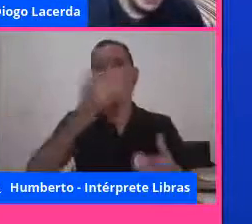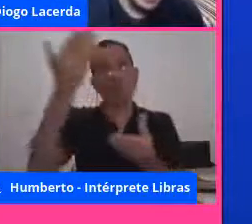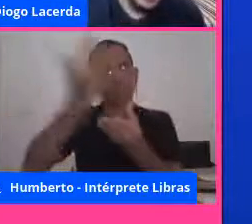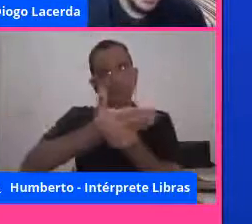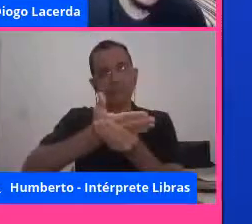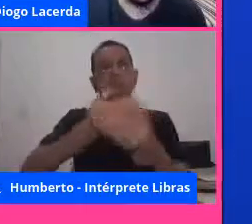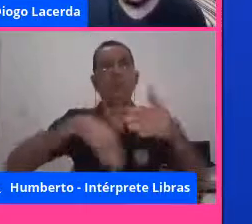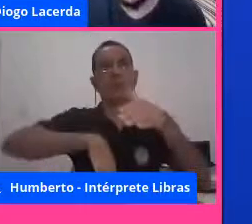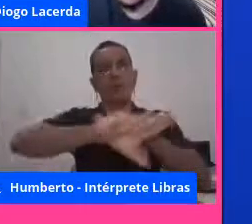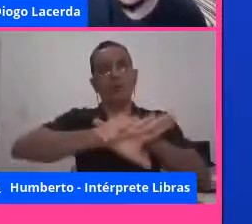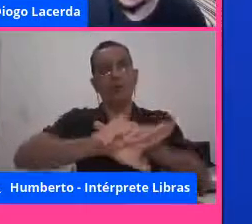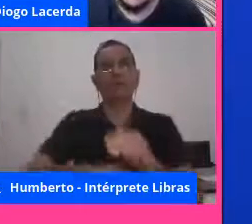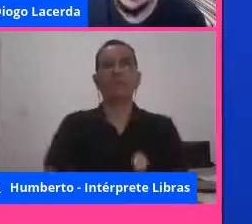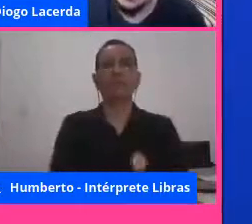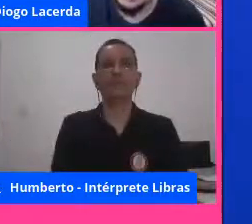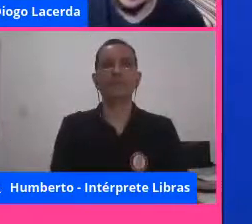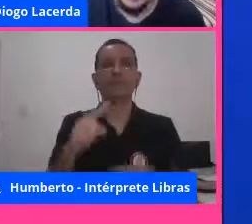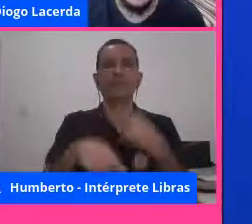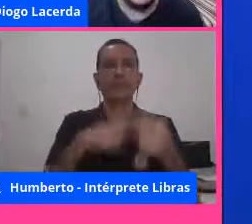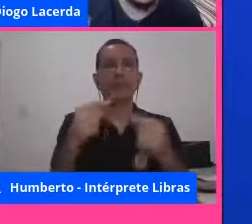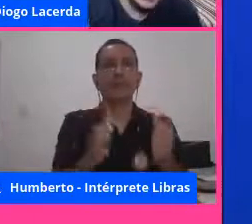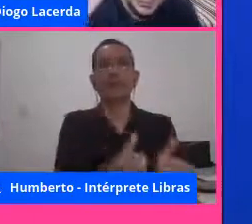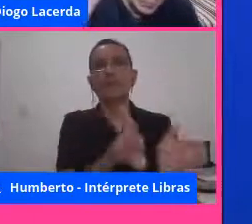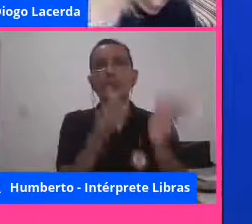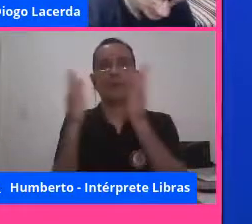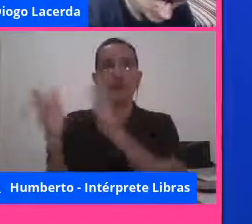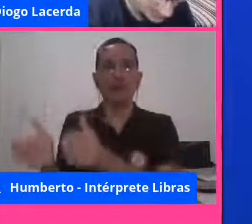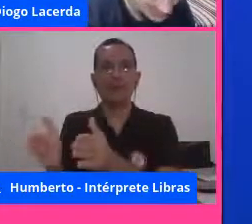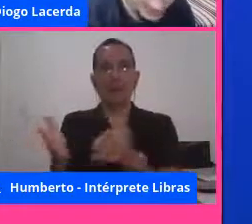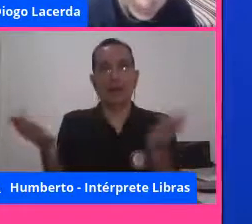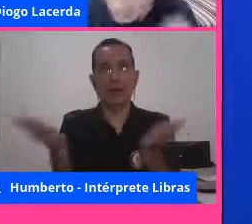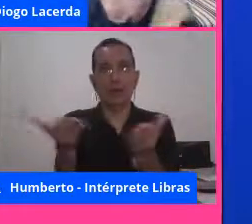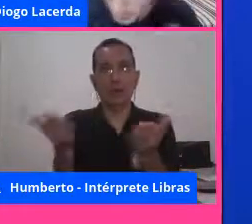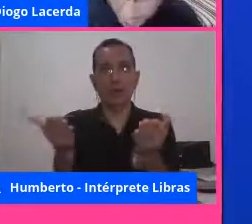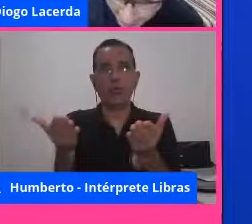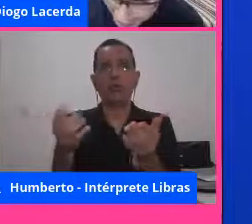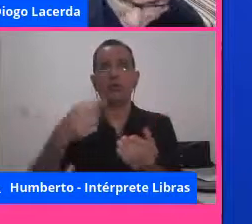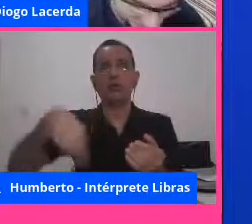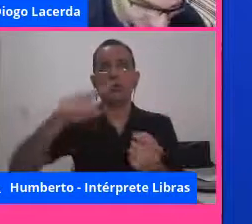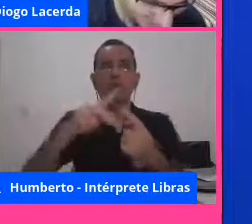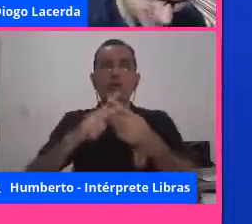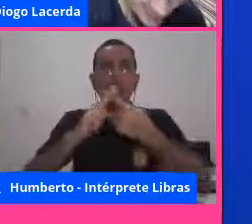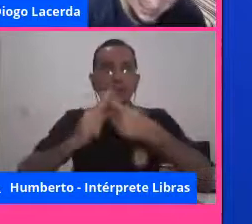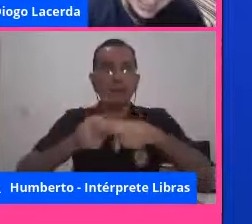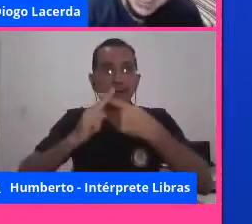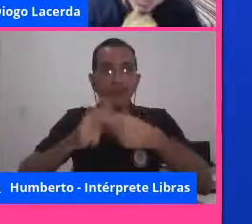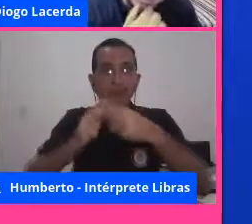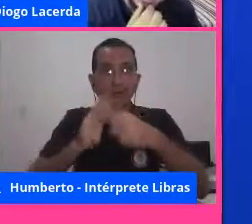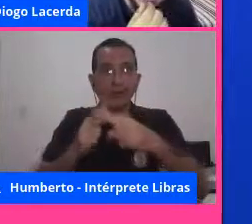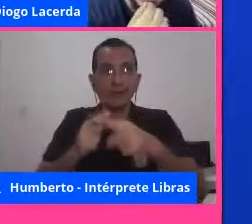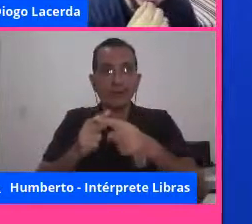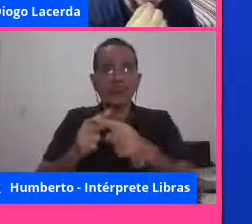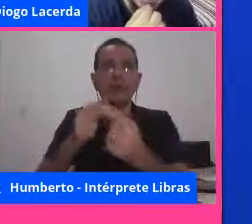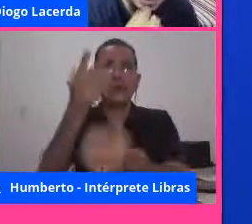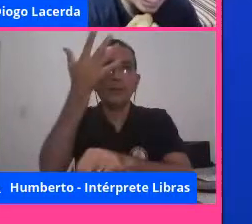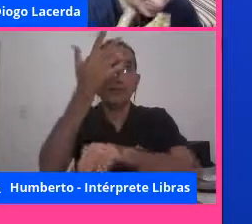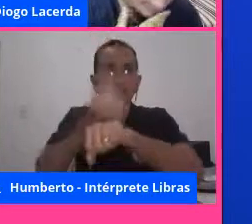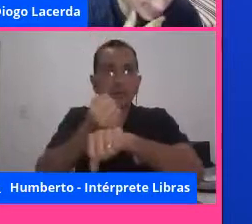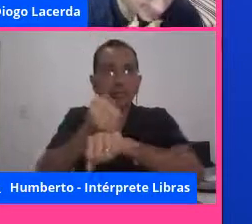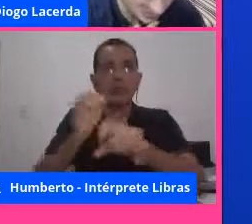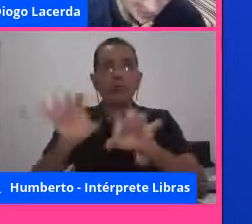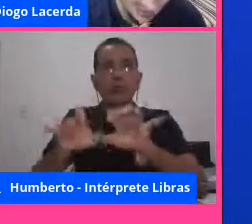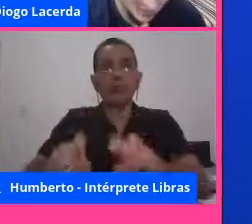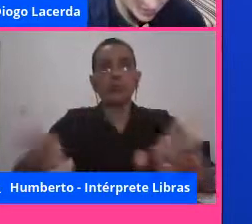O próximo passo vai ser para a instalação do software Cura. A gente tem 10 minutos para fazer ele. Como é que a gente